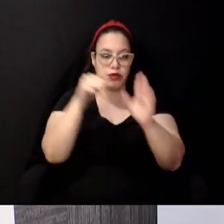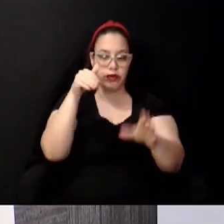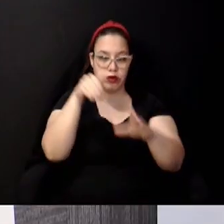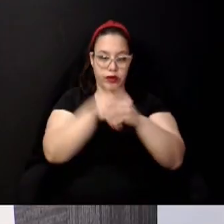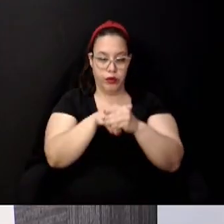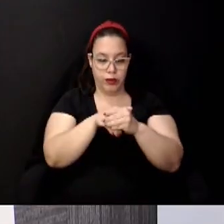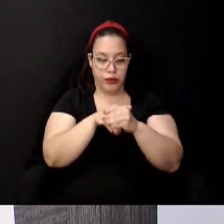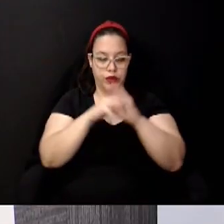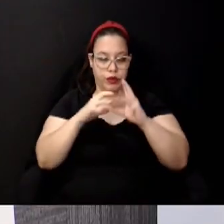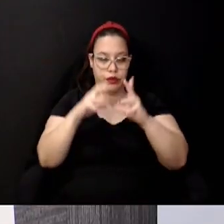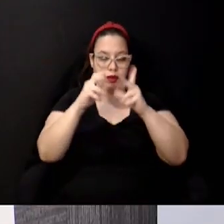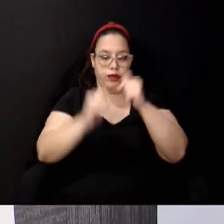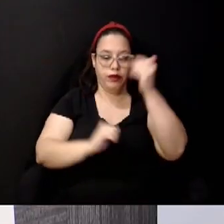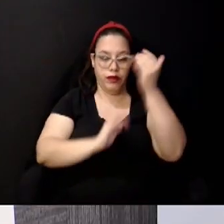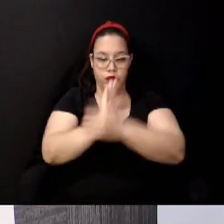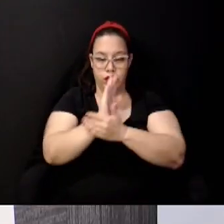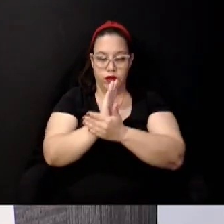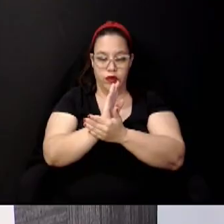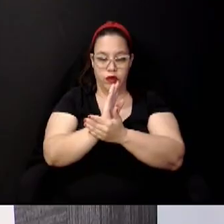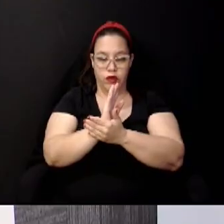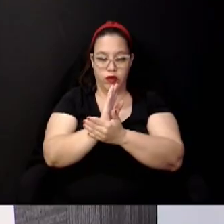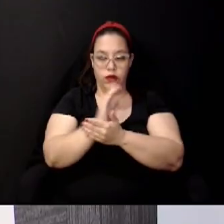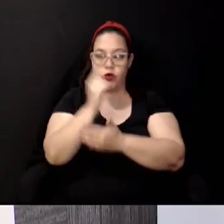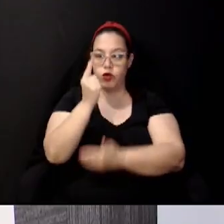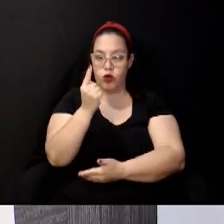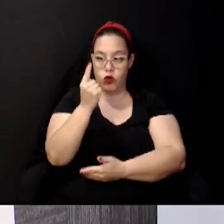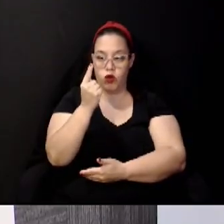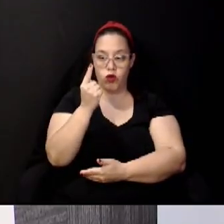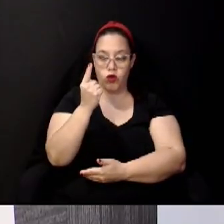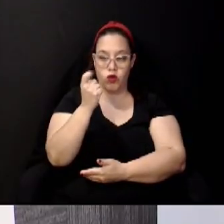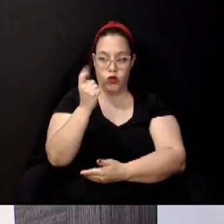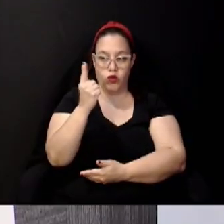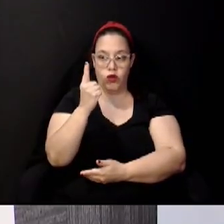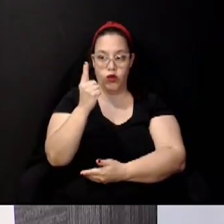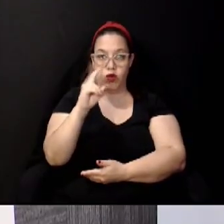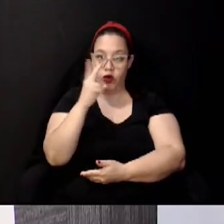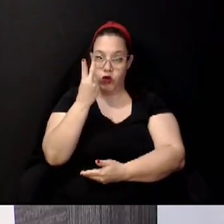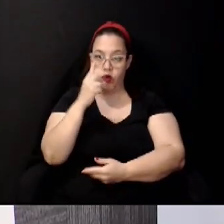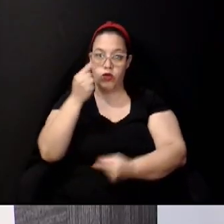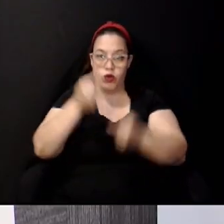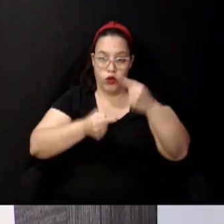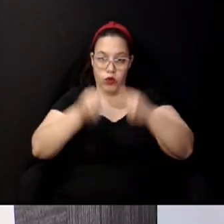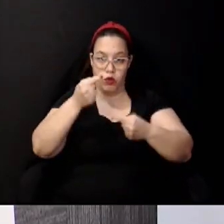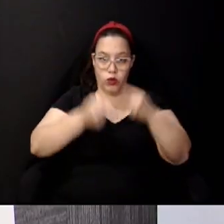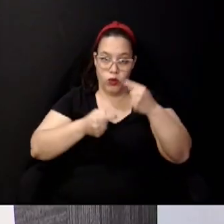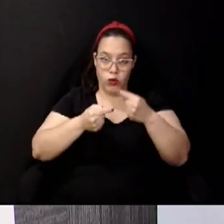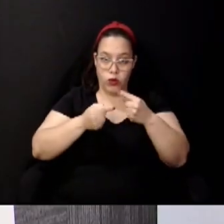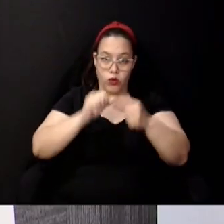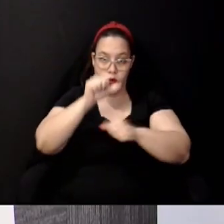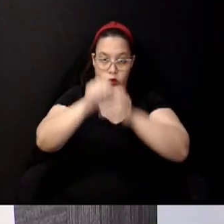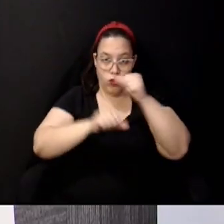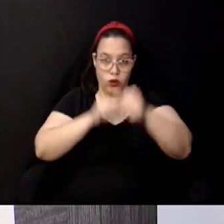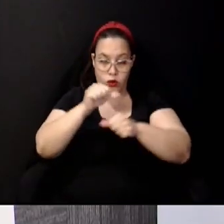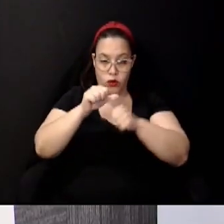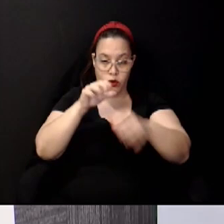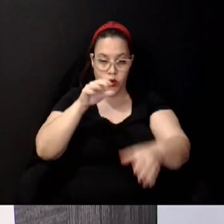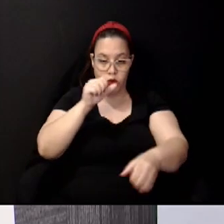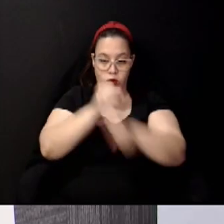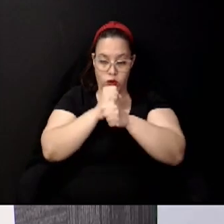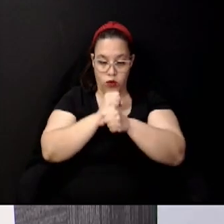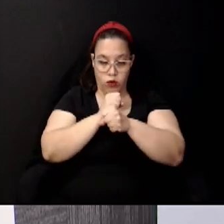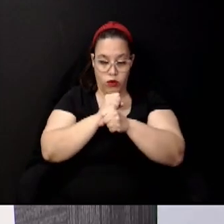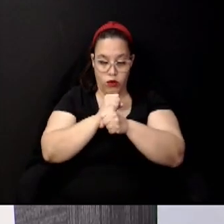foram aprovados. Um deles, inclusive, em segunda discussão do substitutivo total